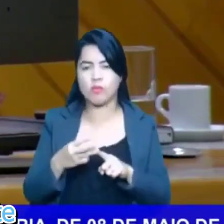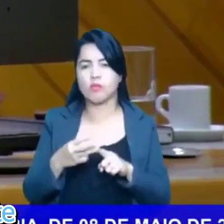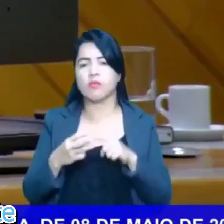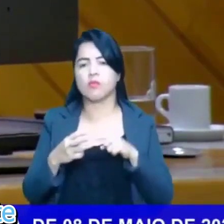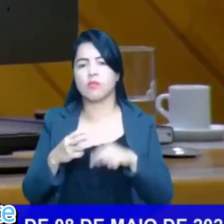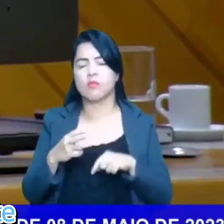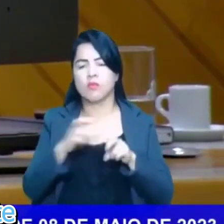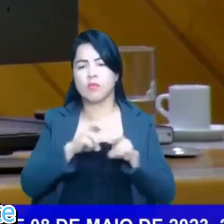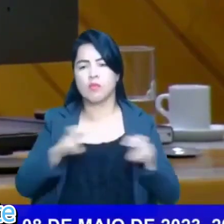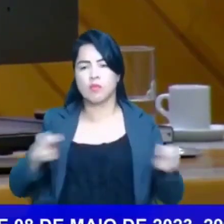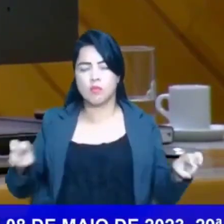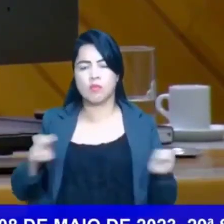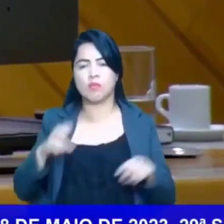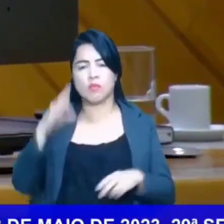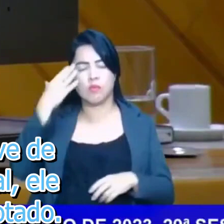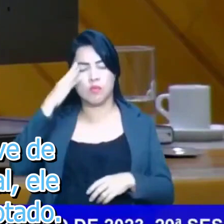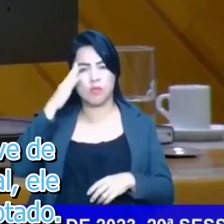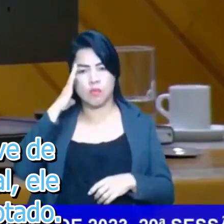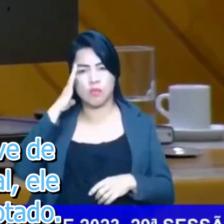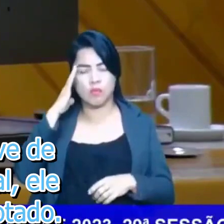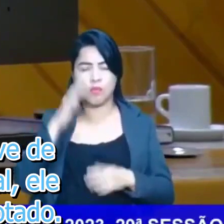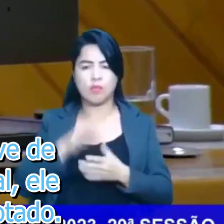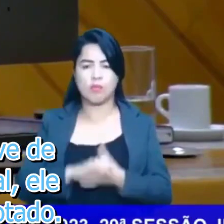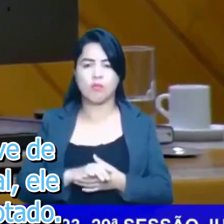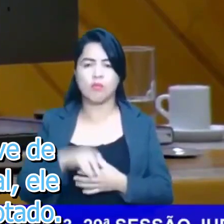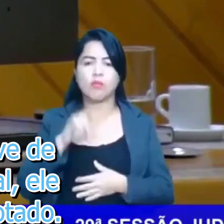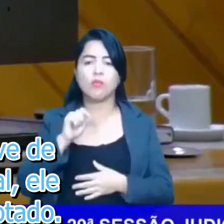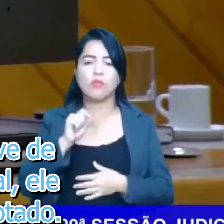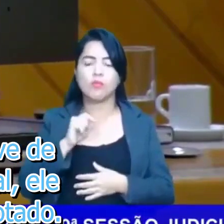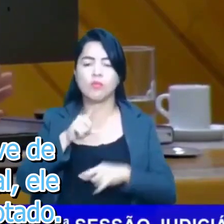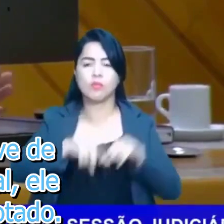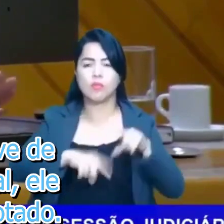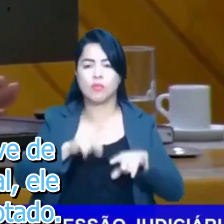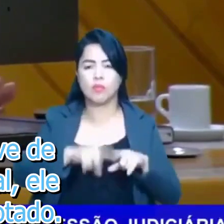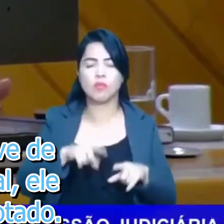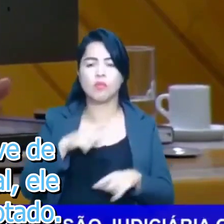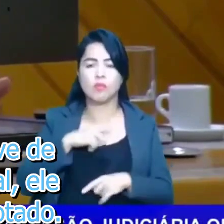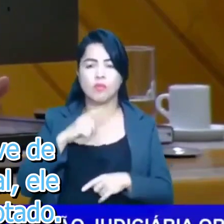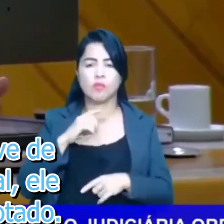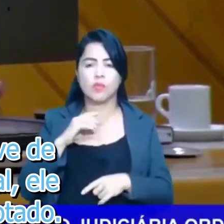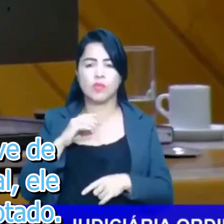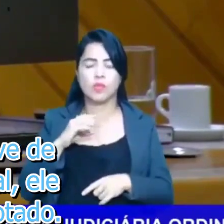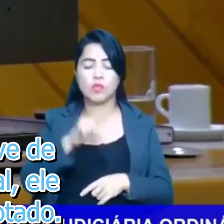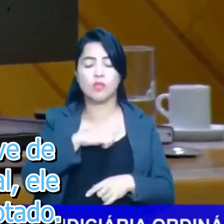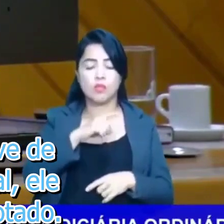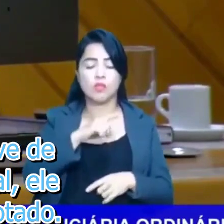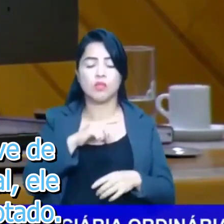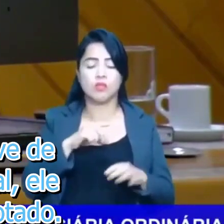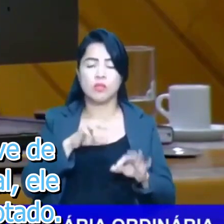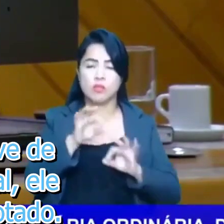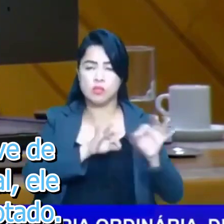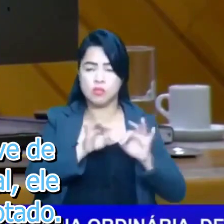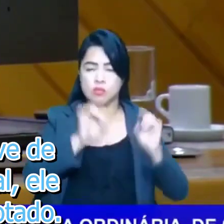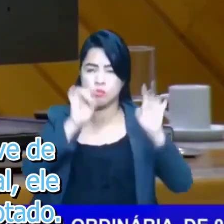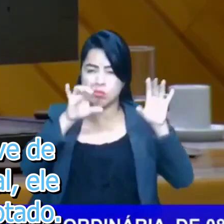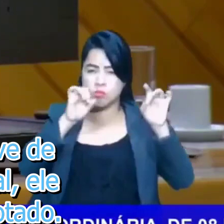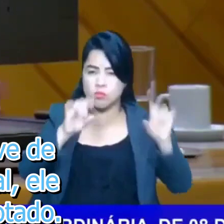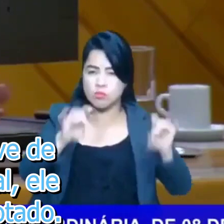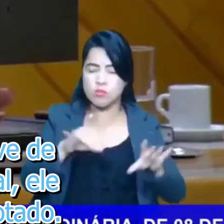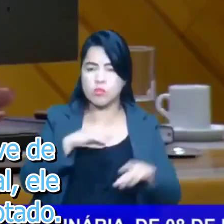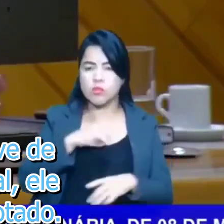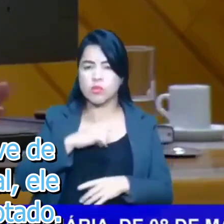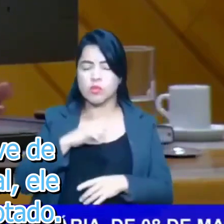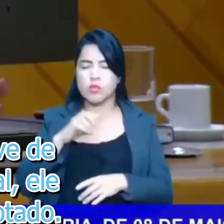dessa Corte sobre o entendimento da matéria, e que foram objeto, inclusive, de recurso especial, em que o Tribunal Superior Eleitoral ele